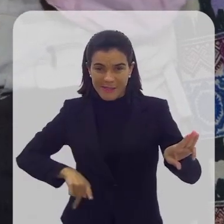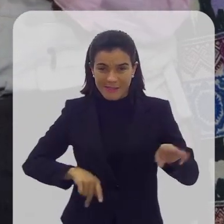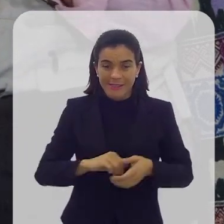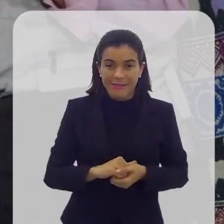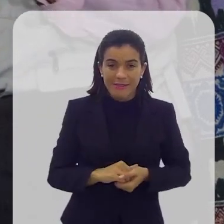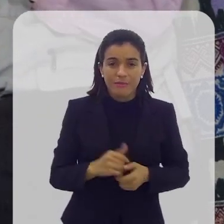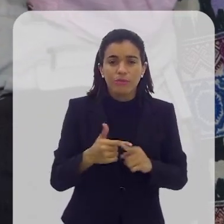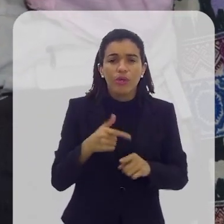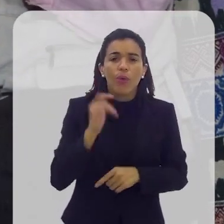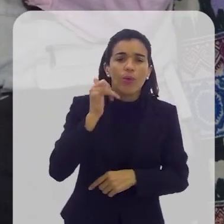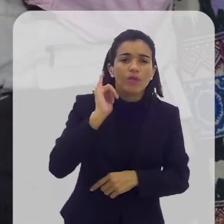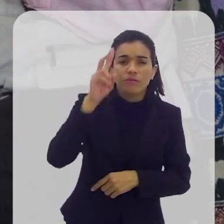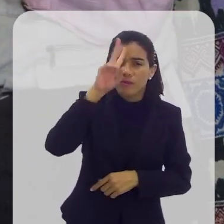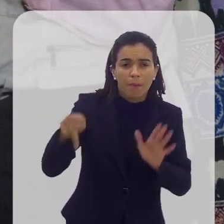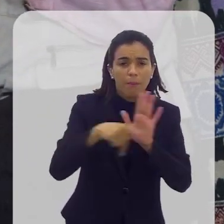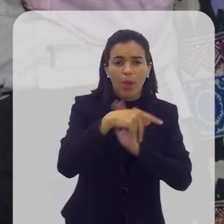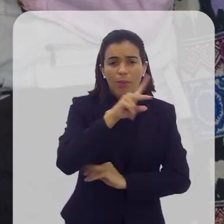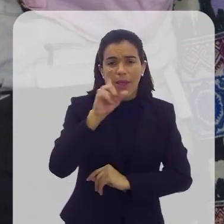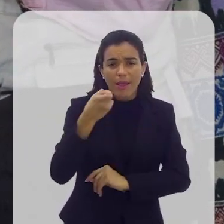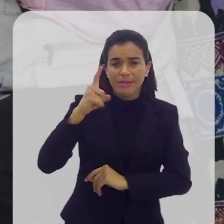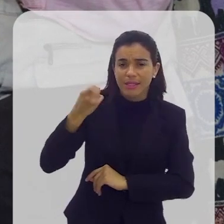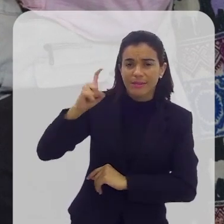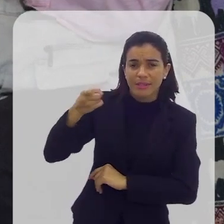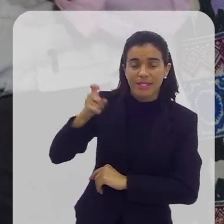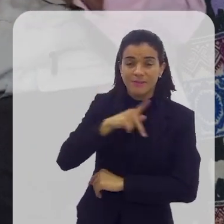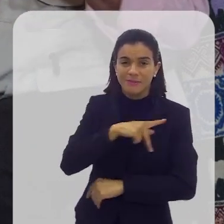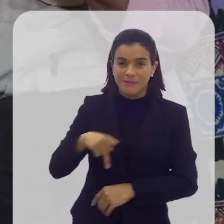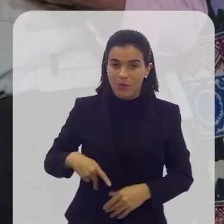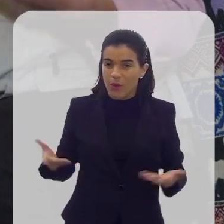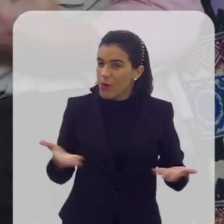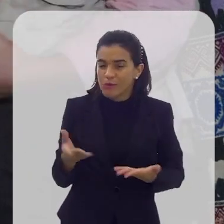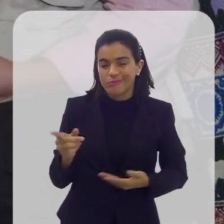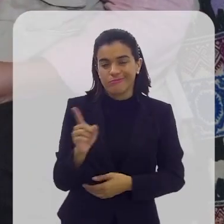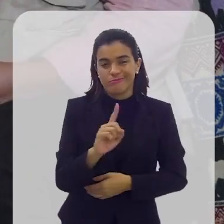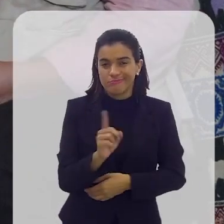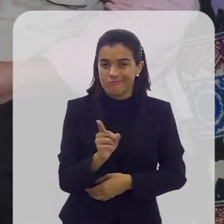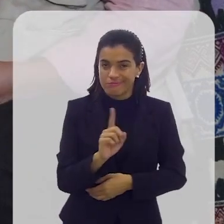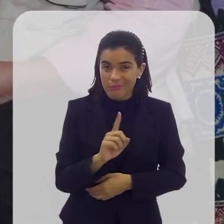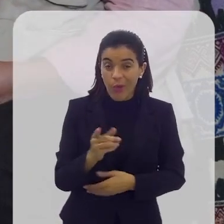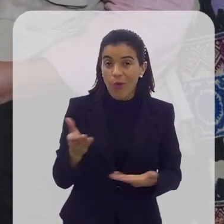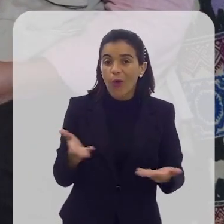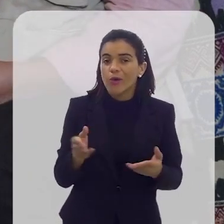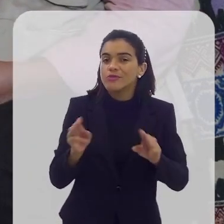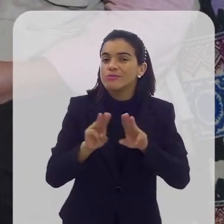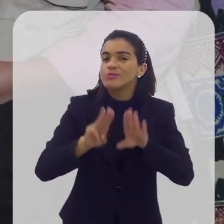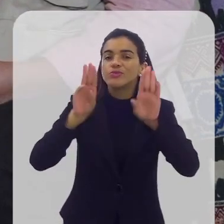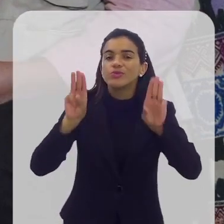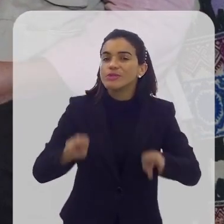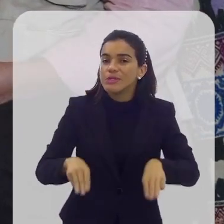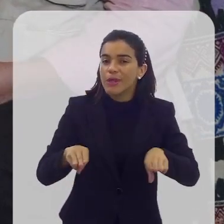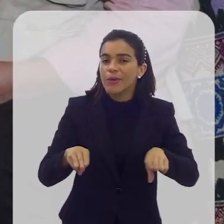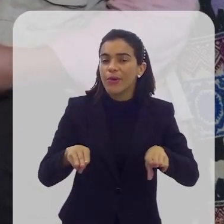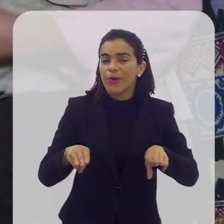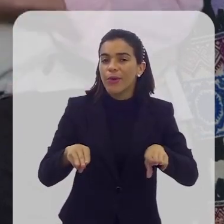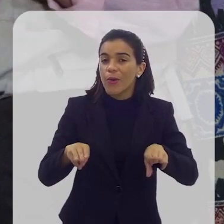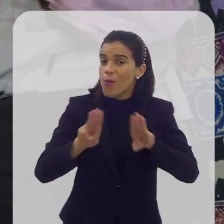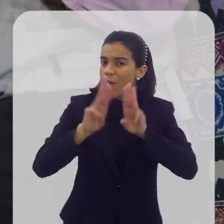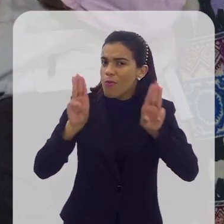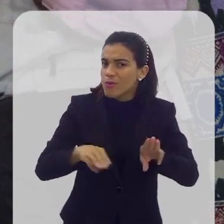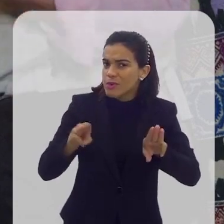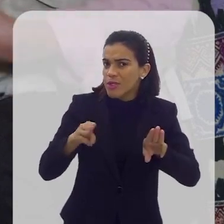é criado o Museu da República, ele volta para cá. Então, por isso, esse acervo está tão bem preservado, o quarto do